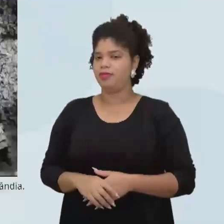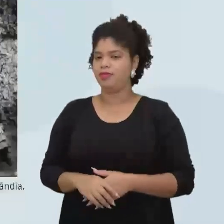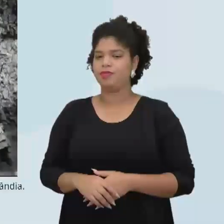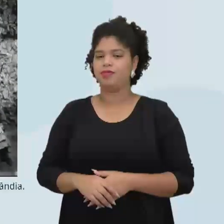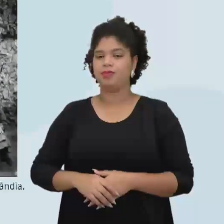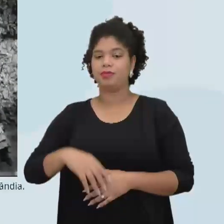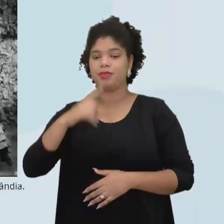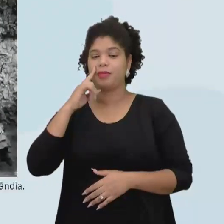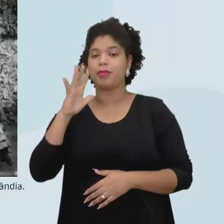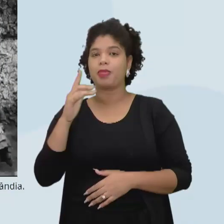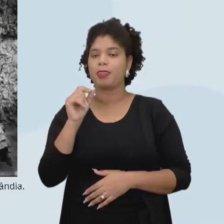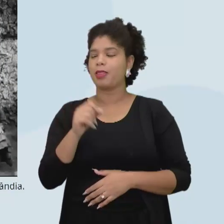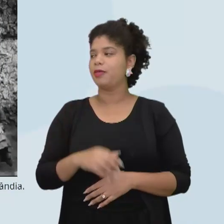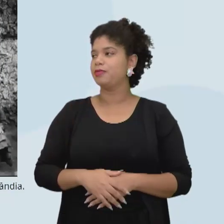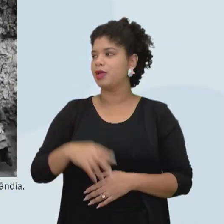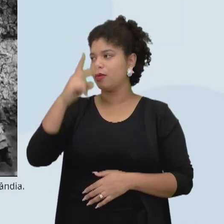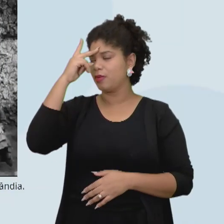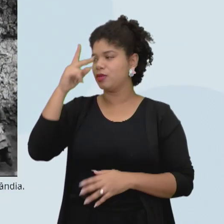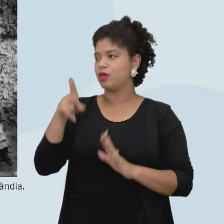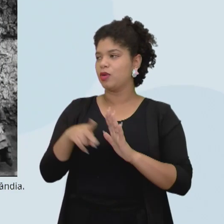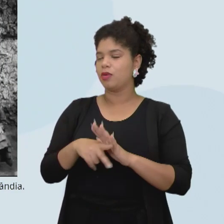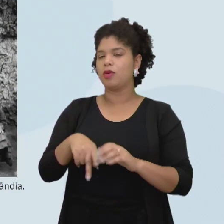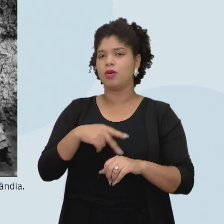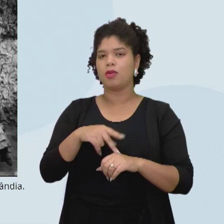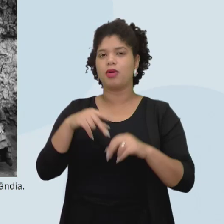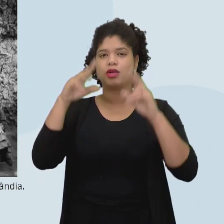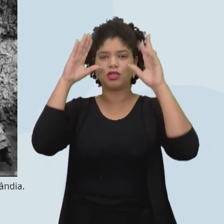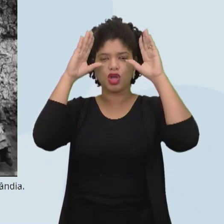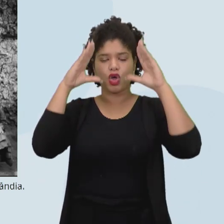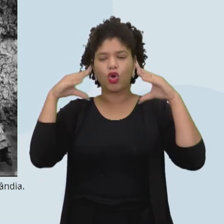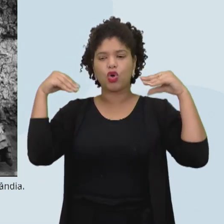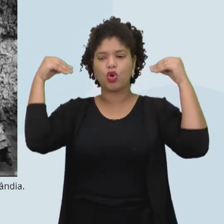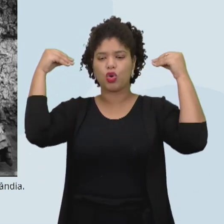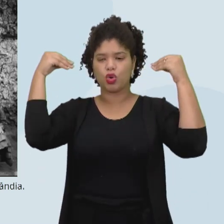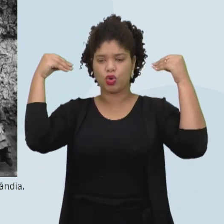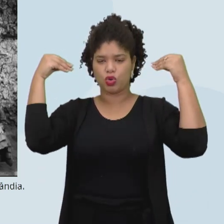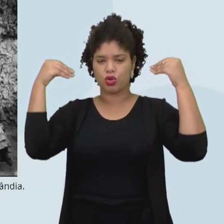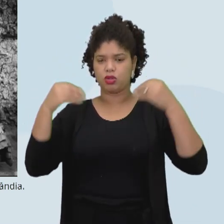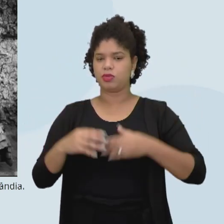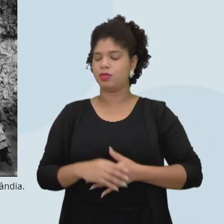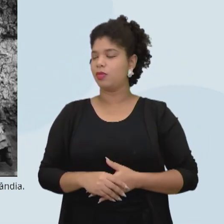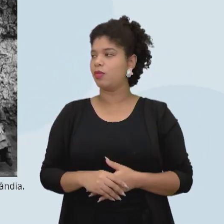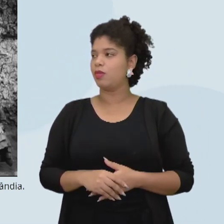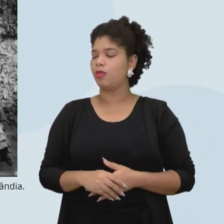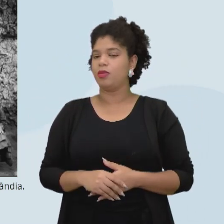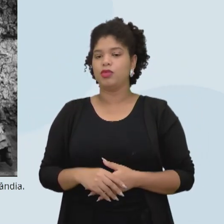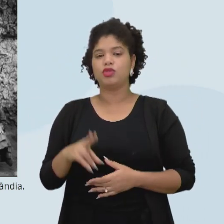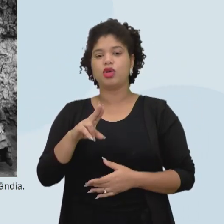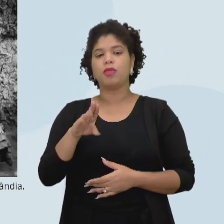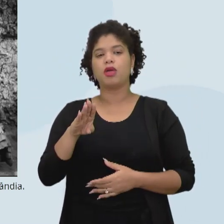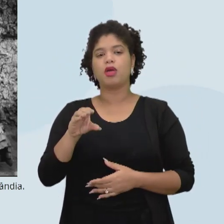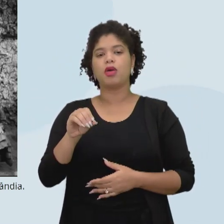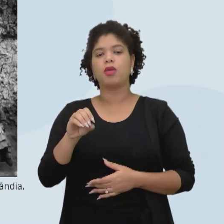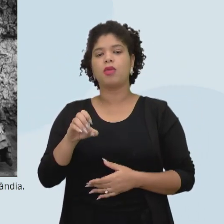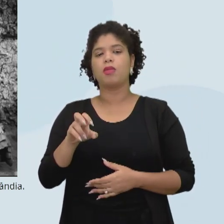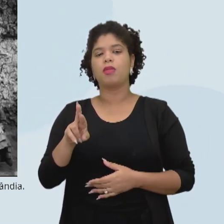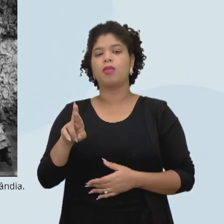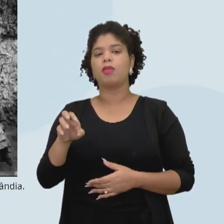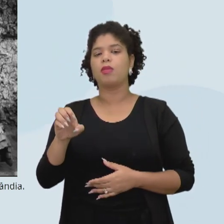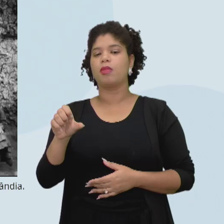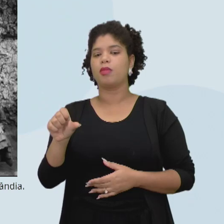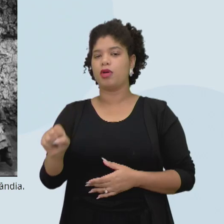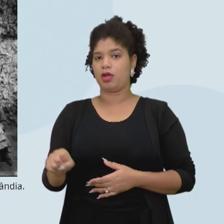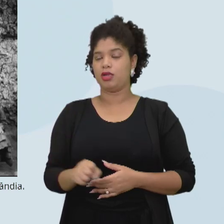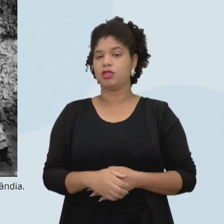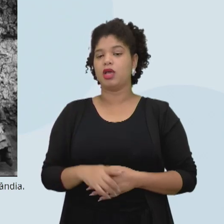LED. Os holandeses, chamados boeres, né? Os habitantes da África do Sul de ascendência holandesa, foram